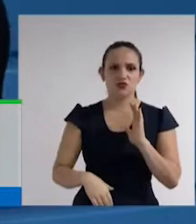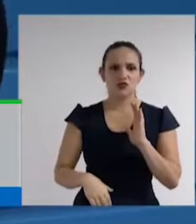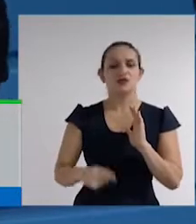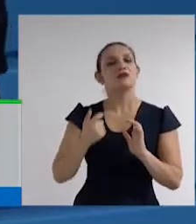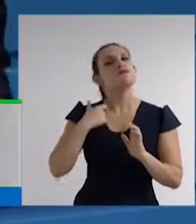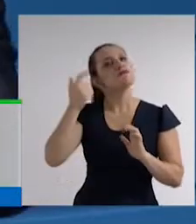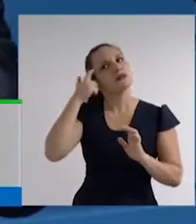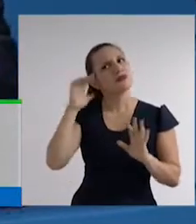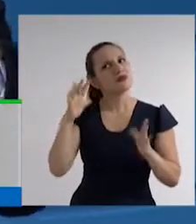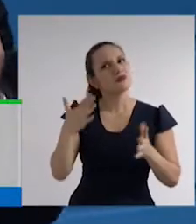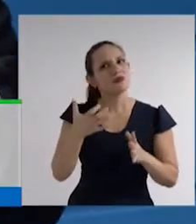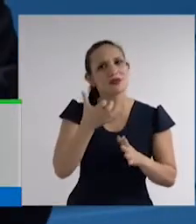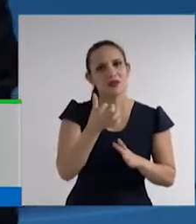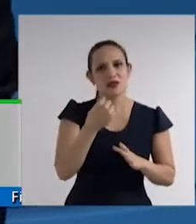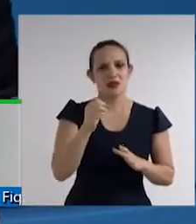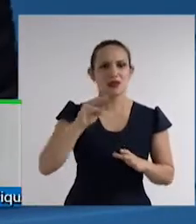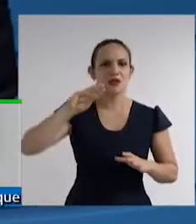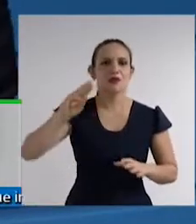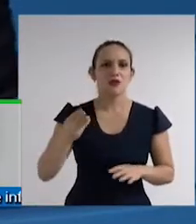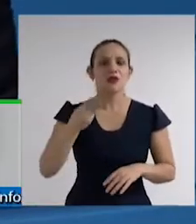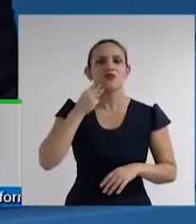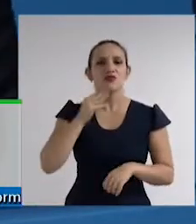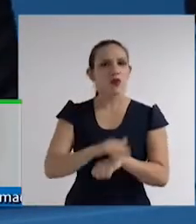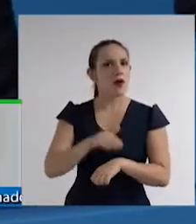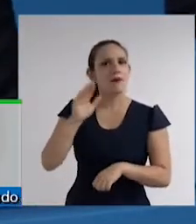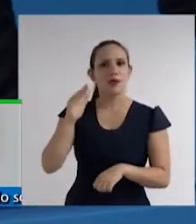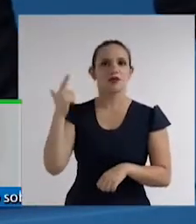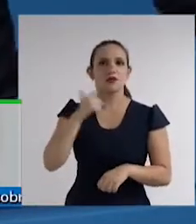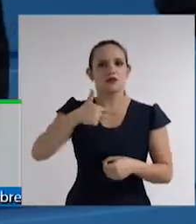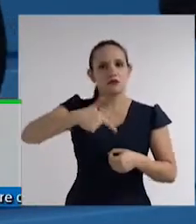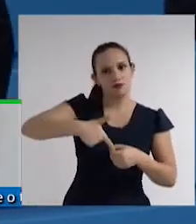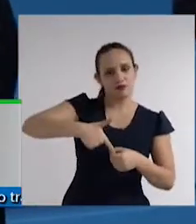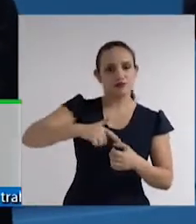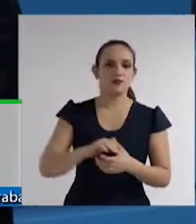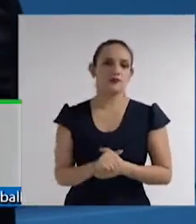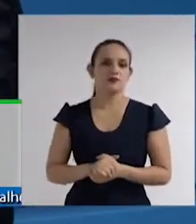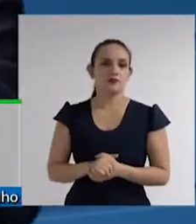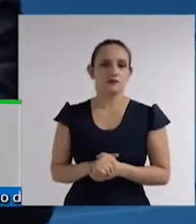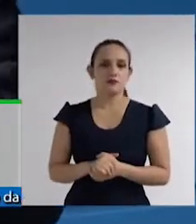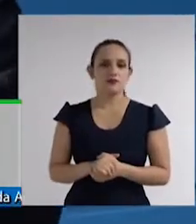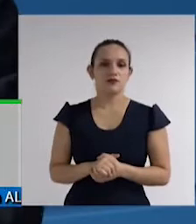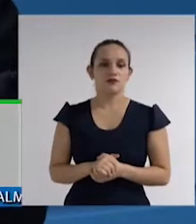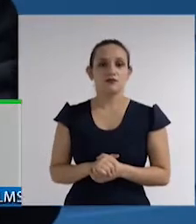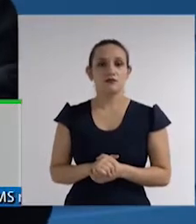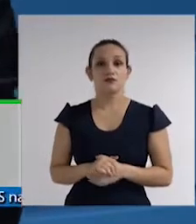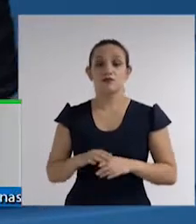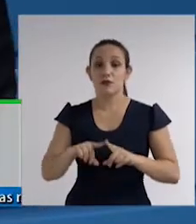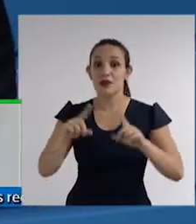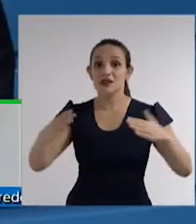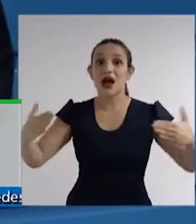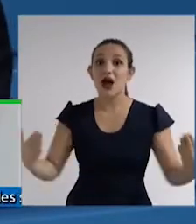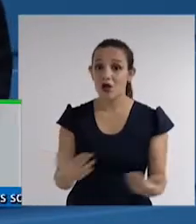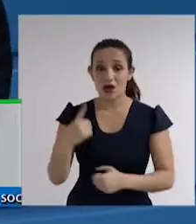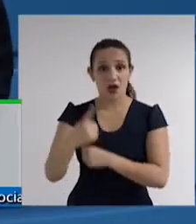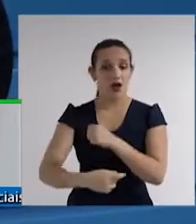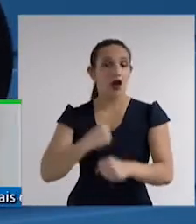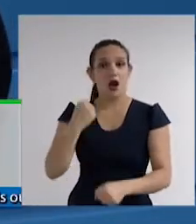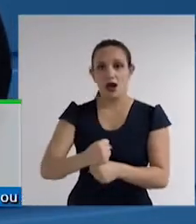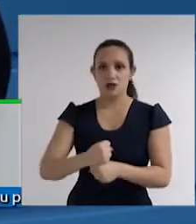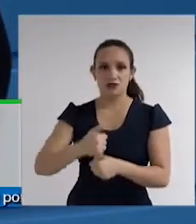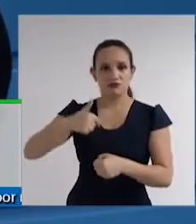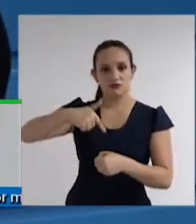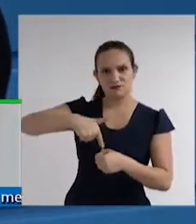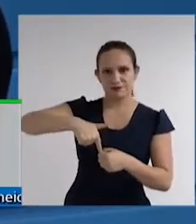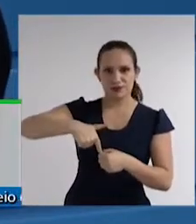de 60 milhões de litros abastecidos no Mato Grosso do Sul. A média que nós estamos tendo durante este ano é